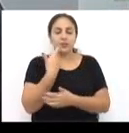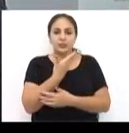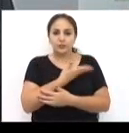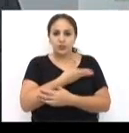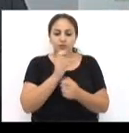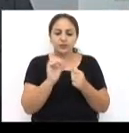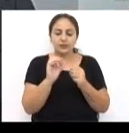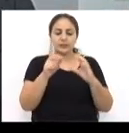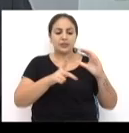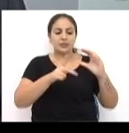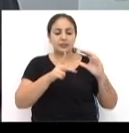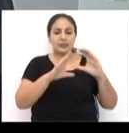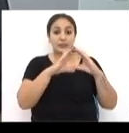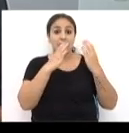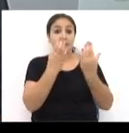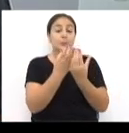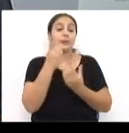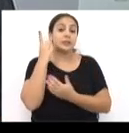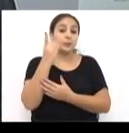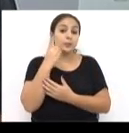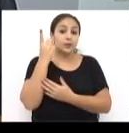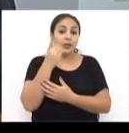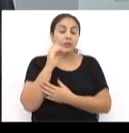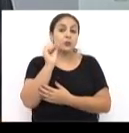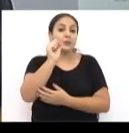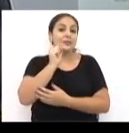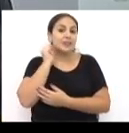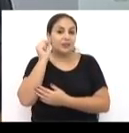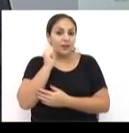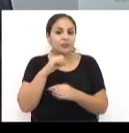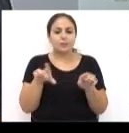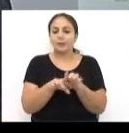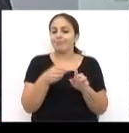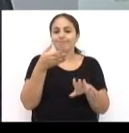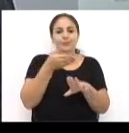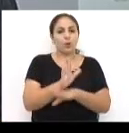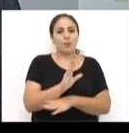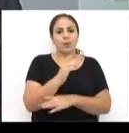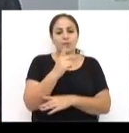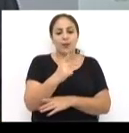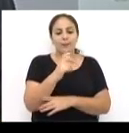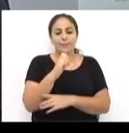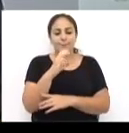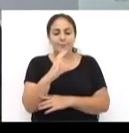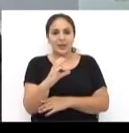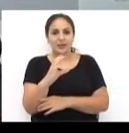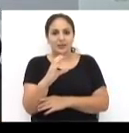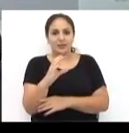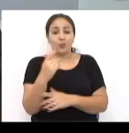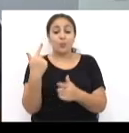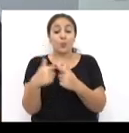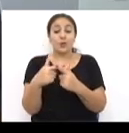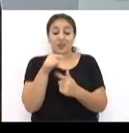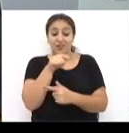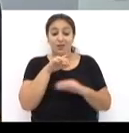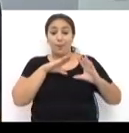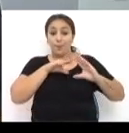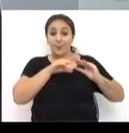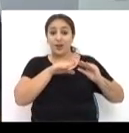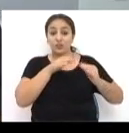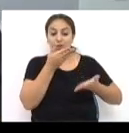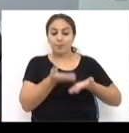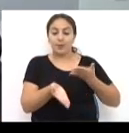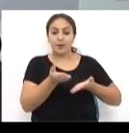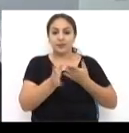nossa Câmara dos Deputados, o nosso Senado Federal, não aprove a PEC da Previdência, que é uma PEC que mexe com